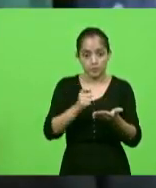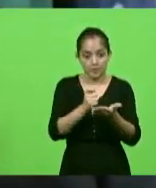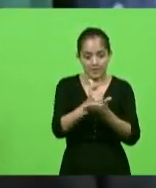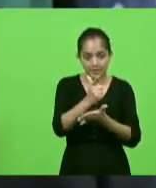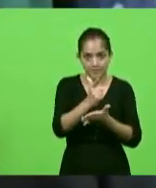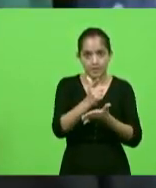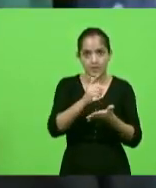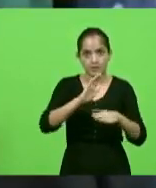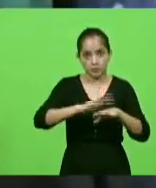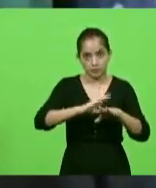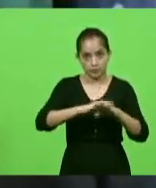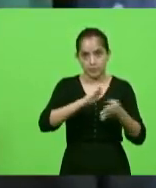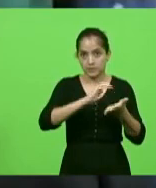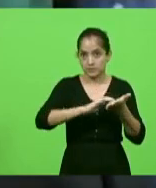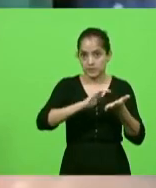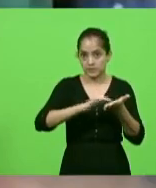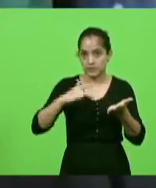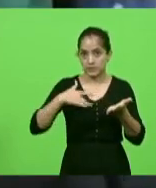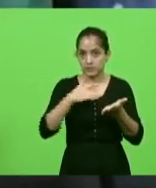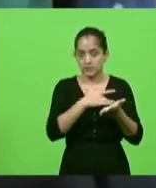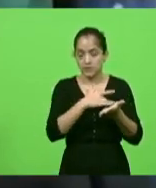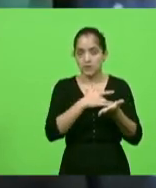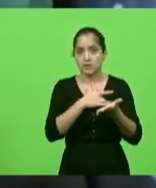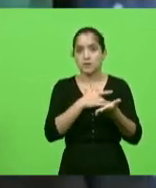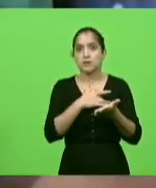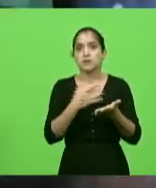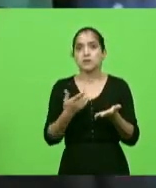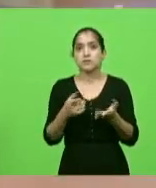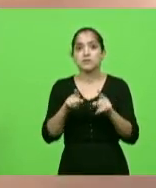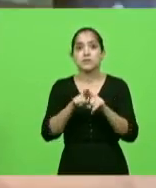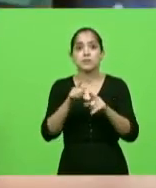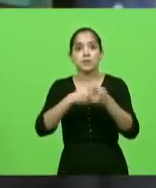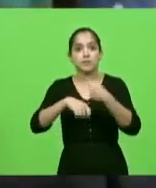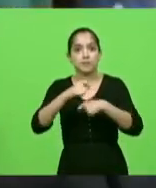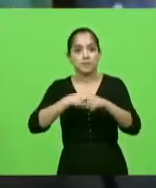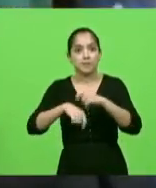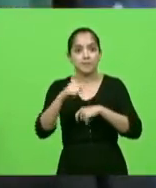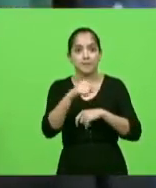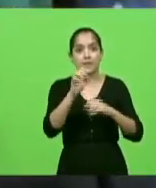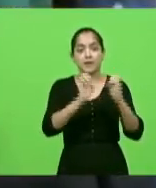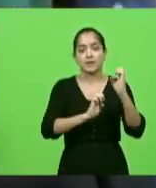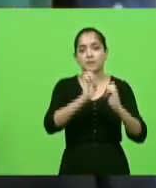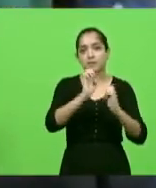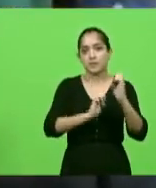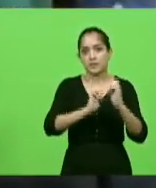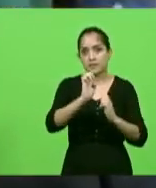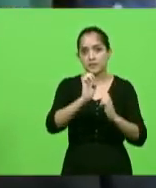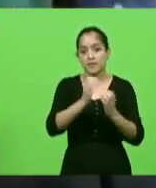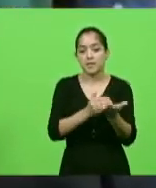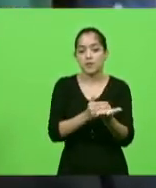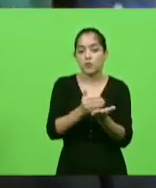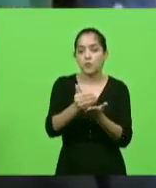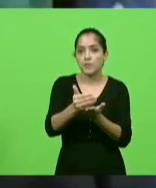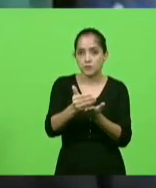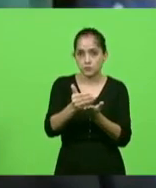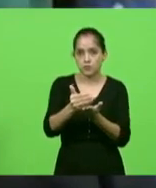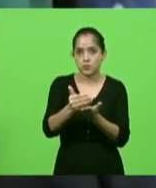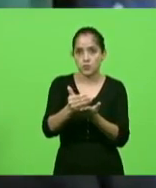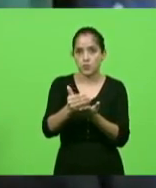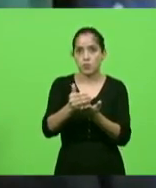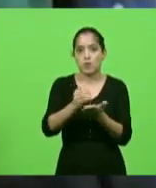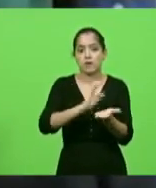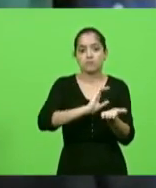pela Secretaria de Estado da Saúde Sagrada fiz a fazenda de Santa Catarina para empresa antigamente a virar iniciou-se imediatamente